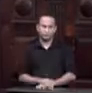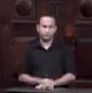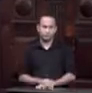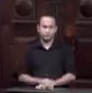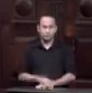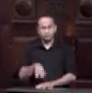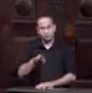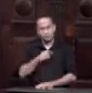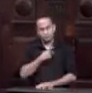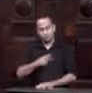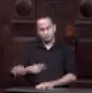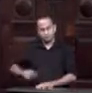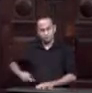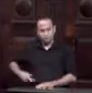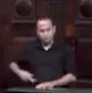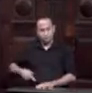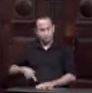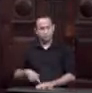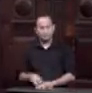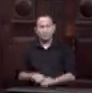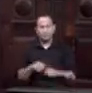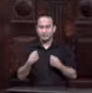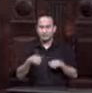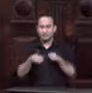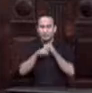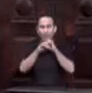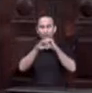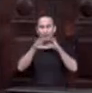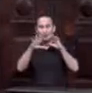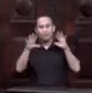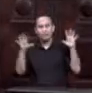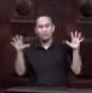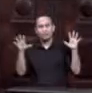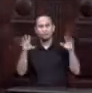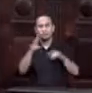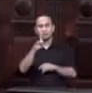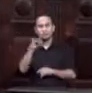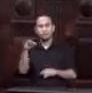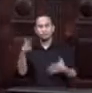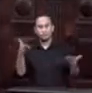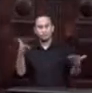Então, senhor presidente, tem que ficar claro que o dia de hoje